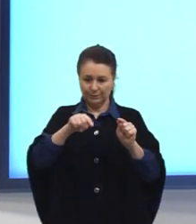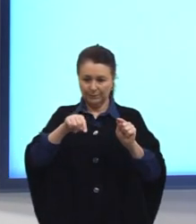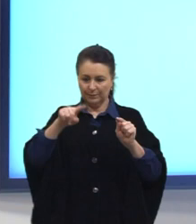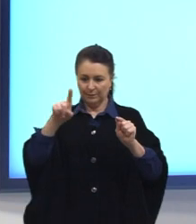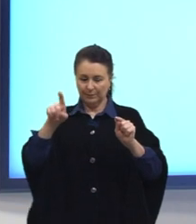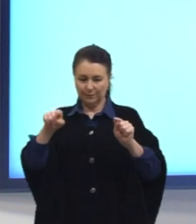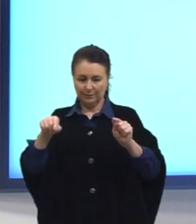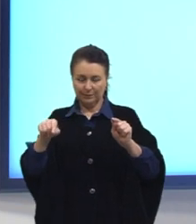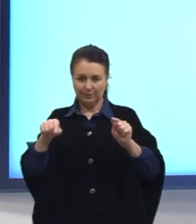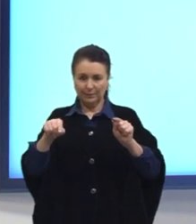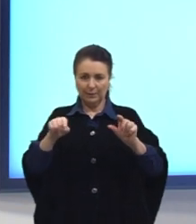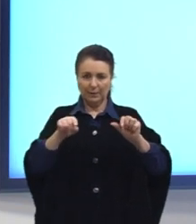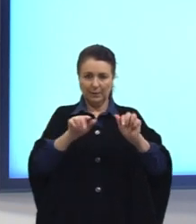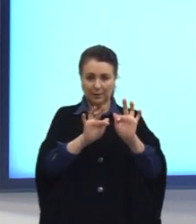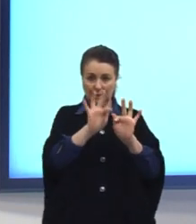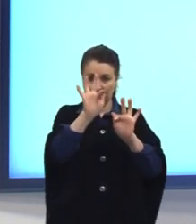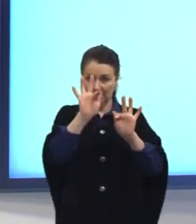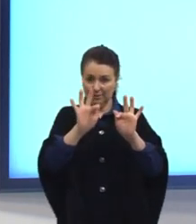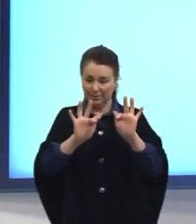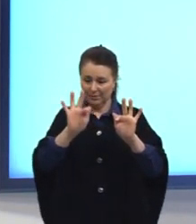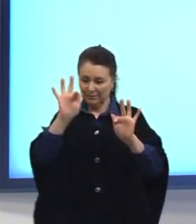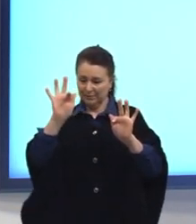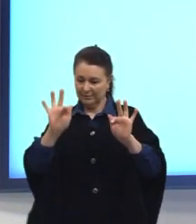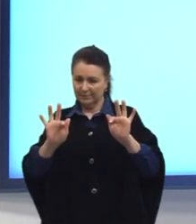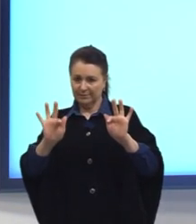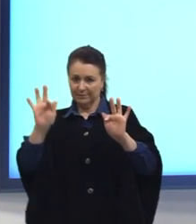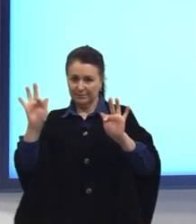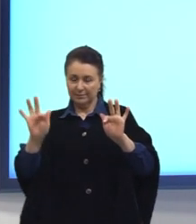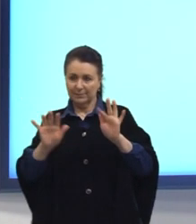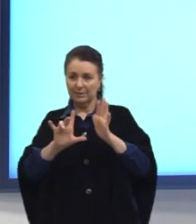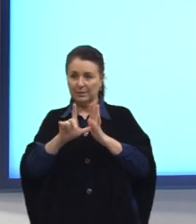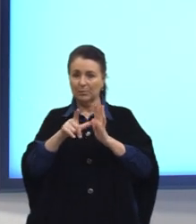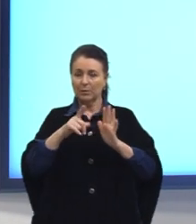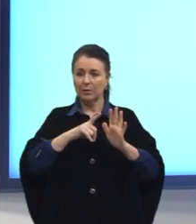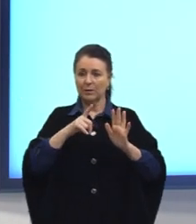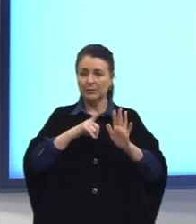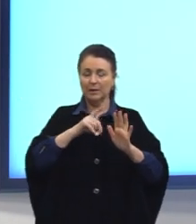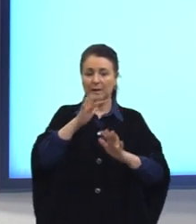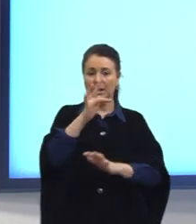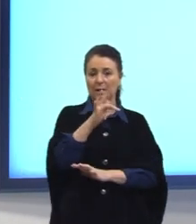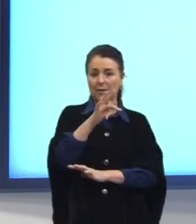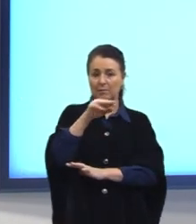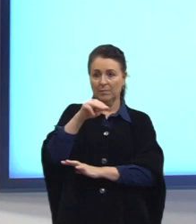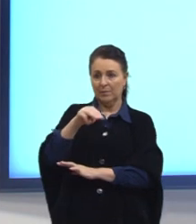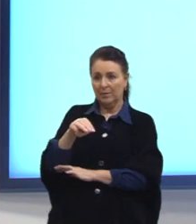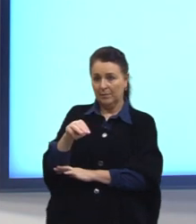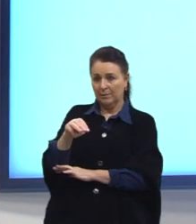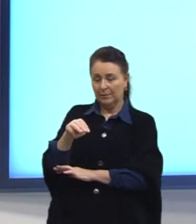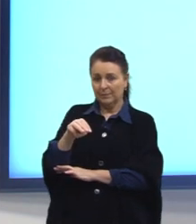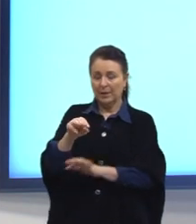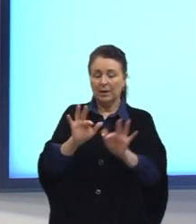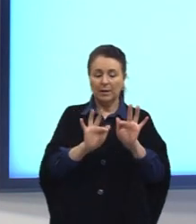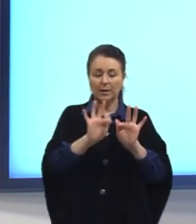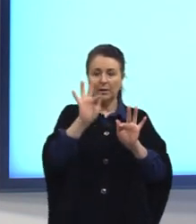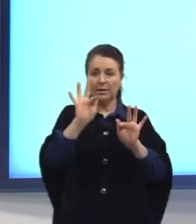caracteriza a frequência e depois a gente tem a rádio FM que a frequência modulada